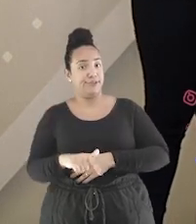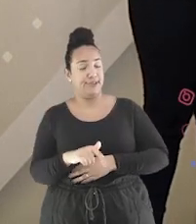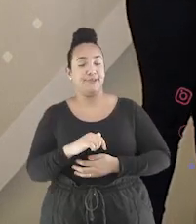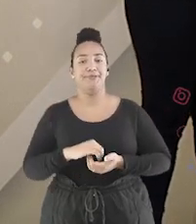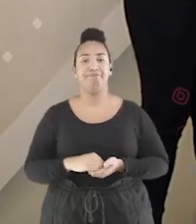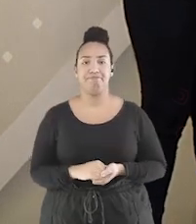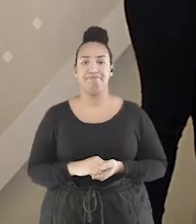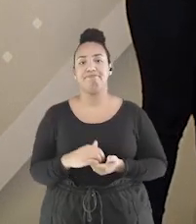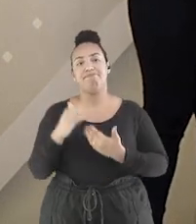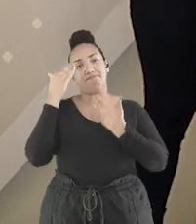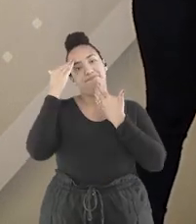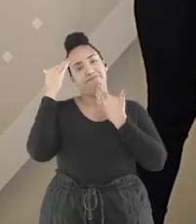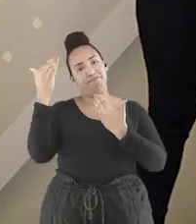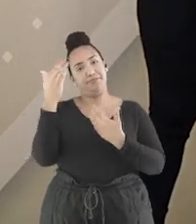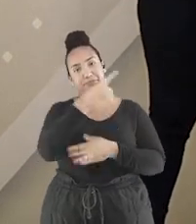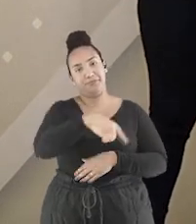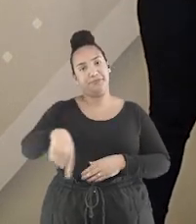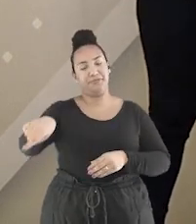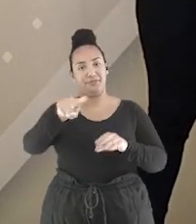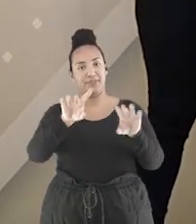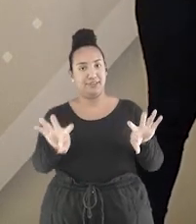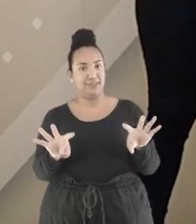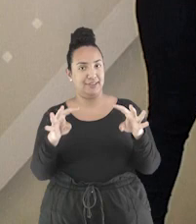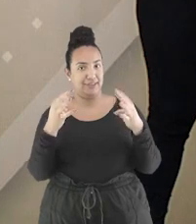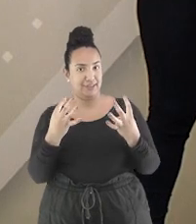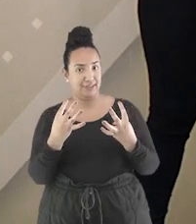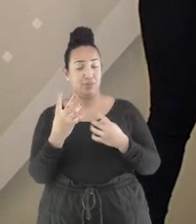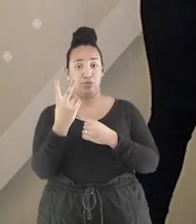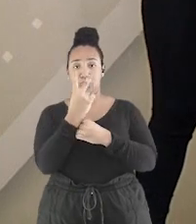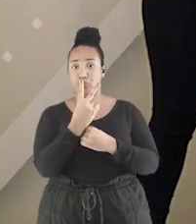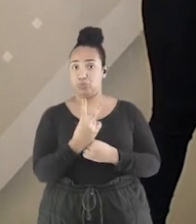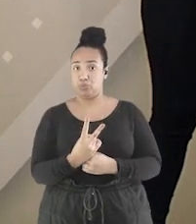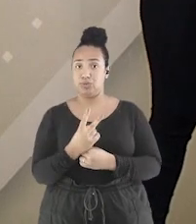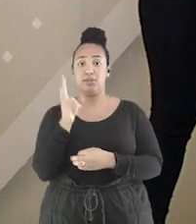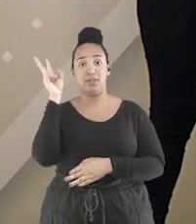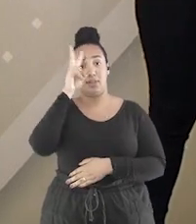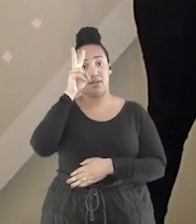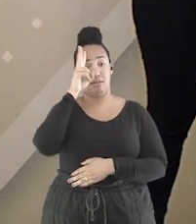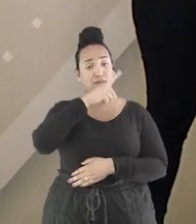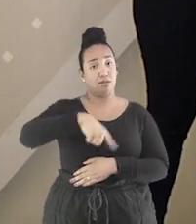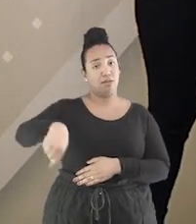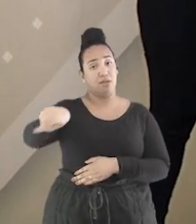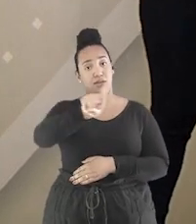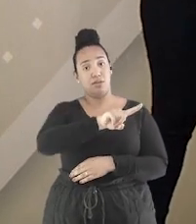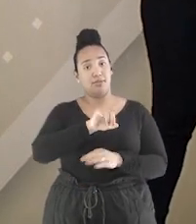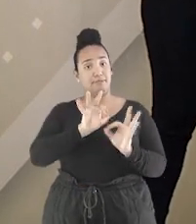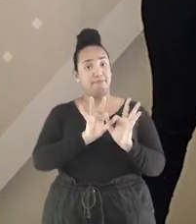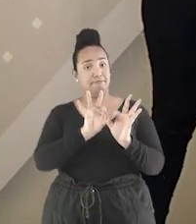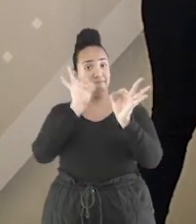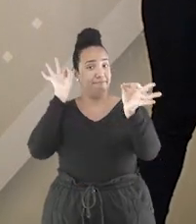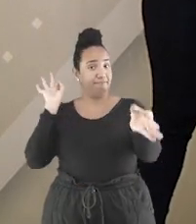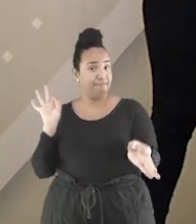Dever em Casa na TV. Muito obrigado pela atenção de vocês. Fiquem bem e se cuidem. E não